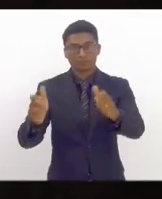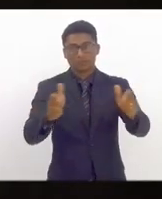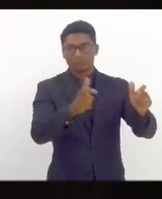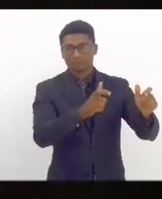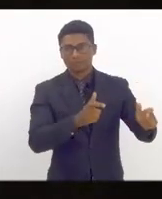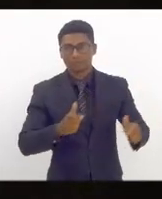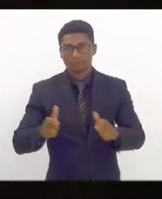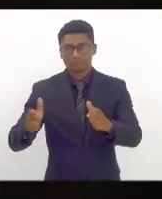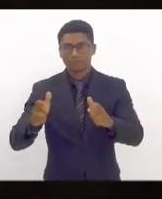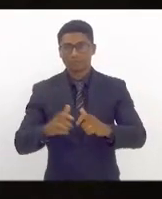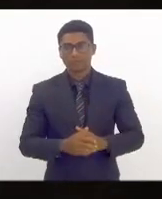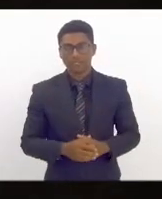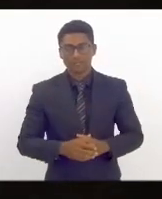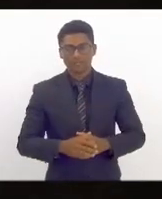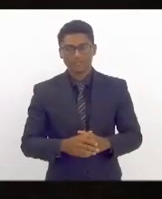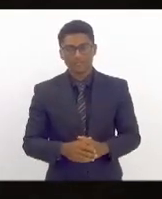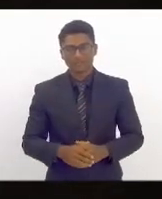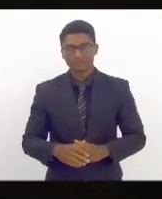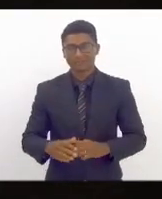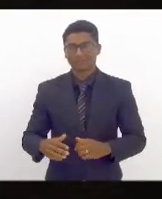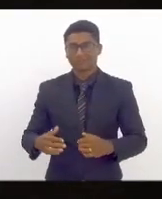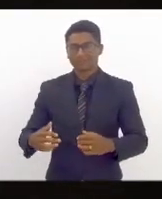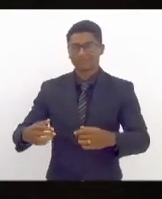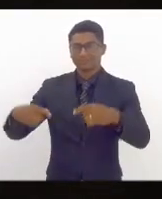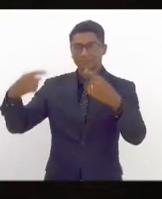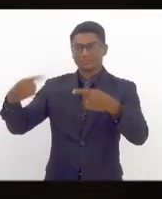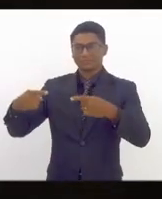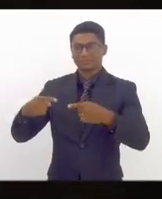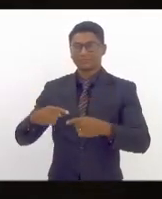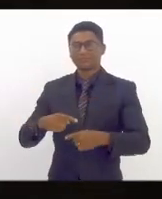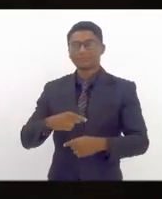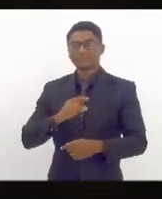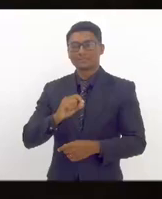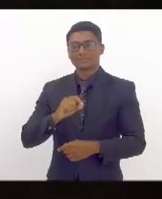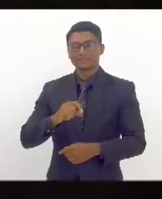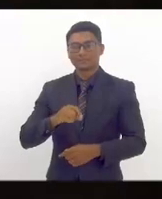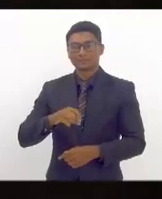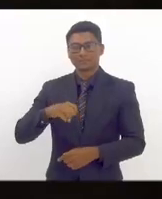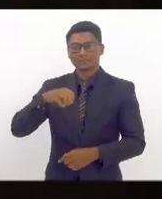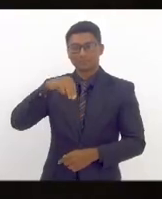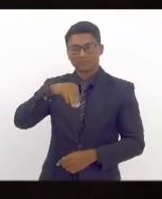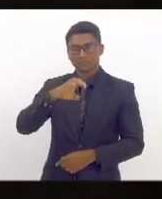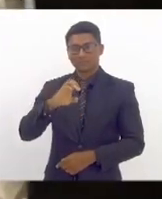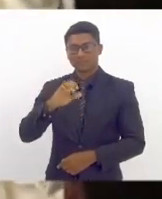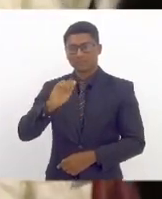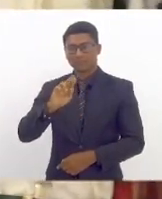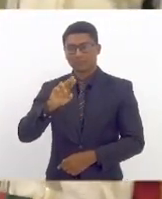rima a batalha do tanque de São Gonçalo com o Mc audais